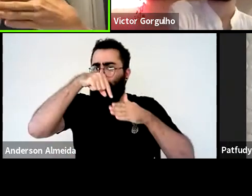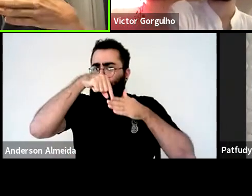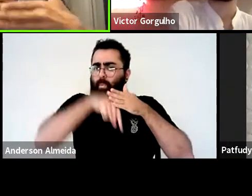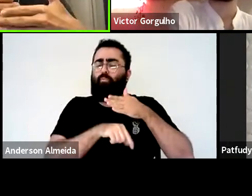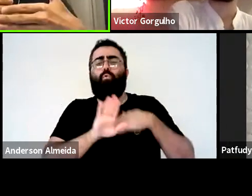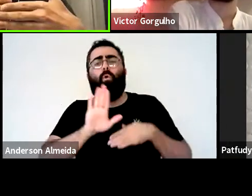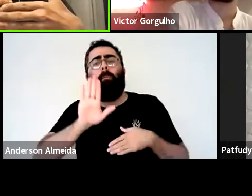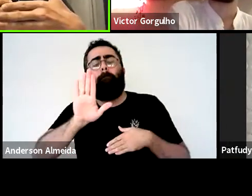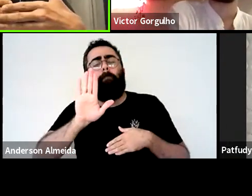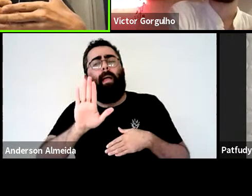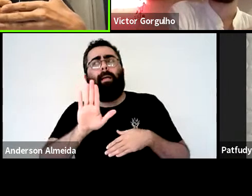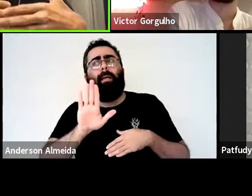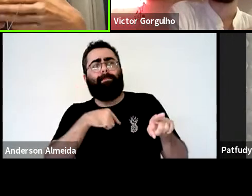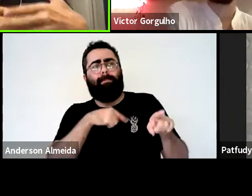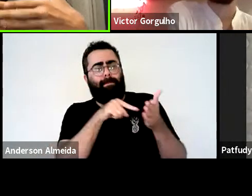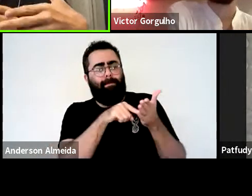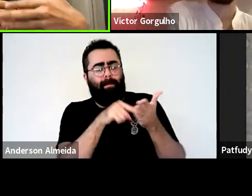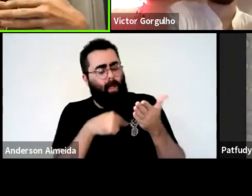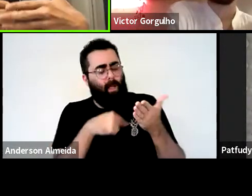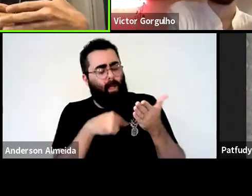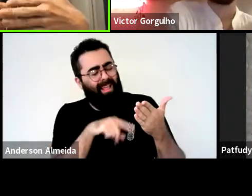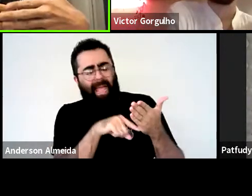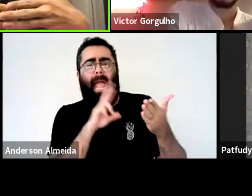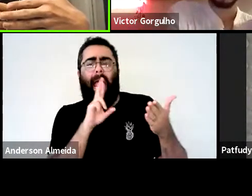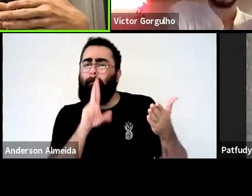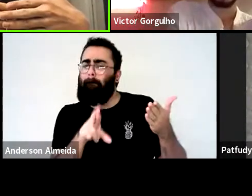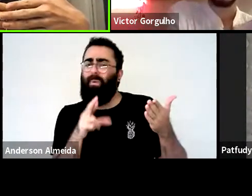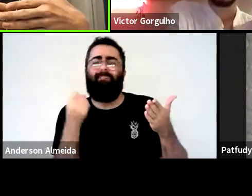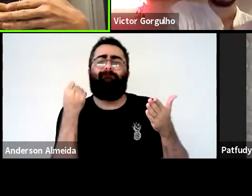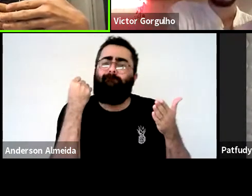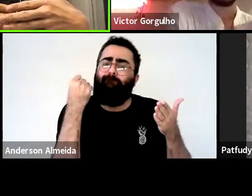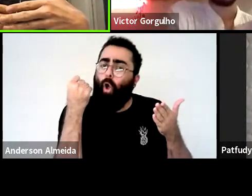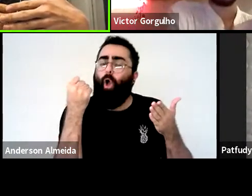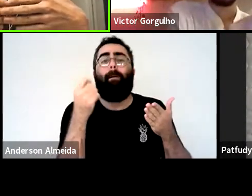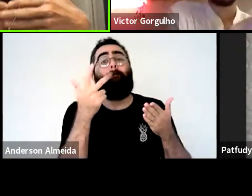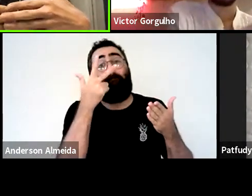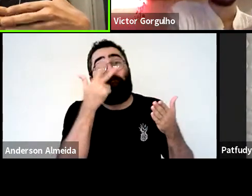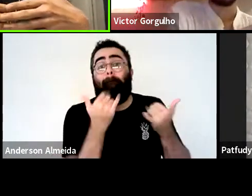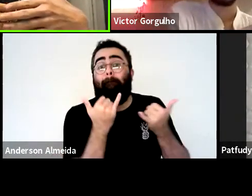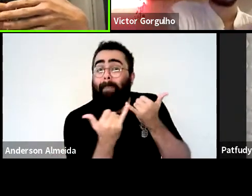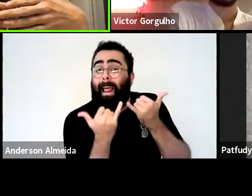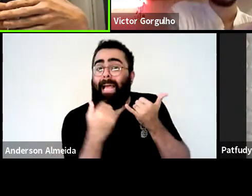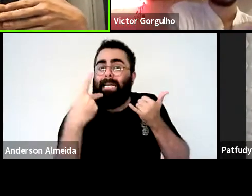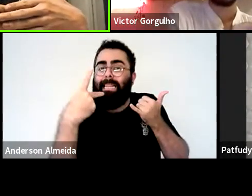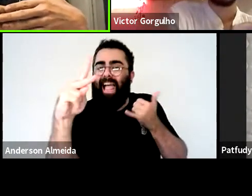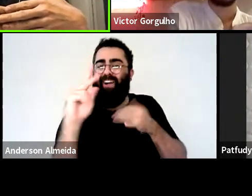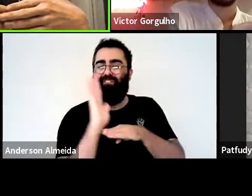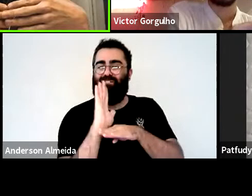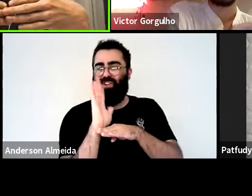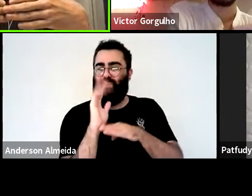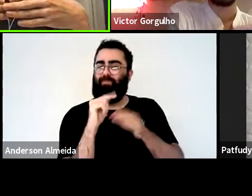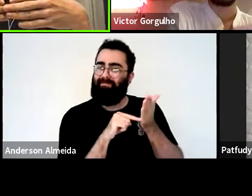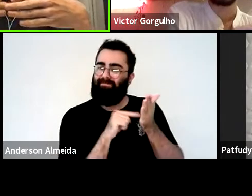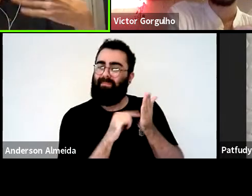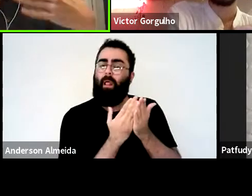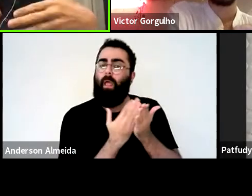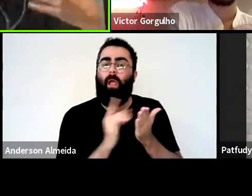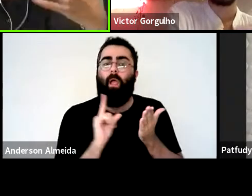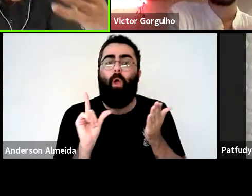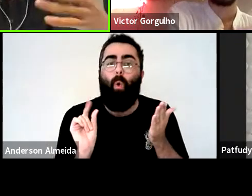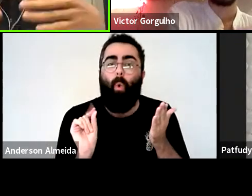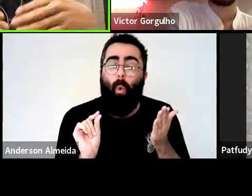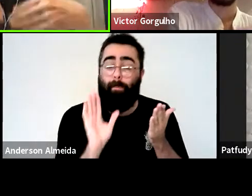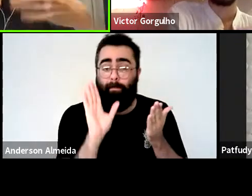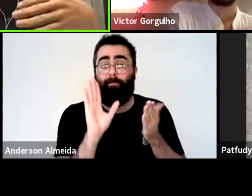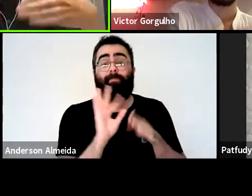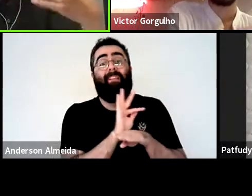que ressoa de uma maneira inacreditável com o filme de vocês, é que ela diz assim: porque essa física